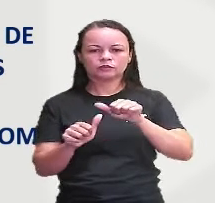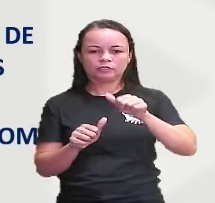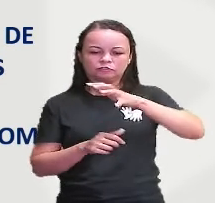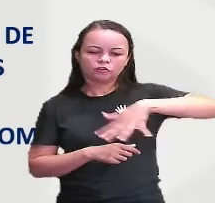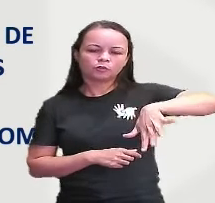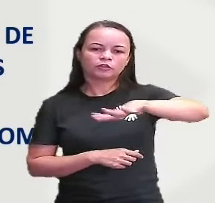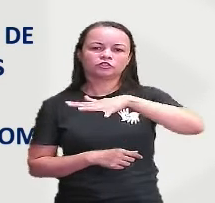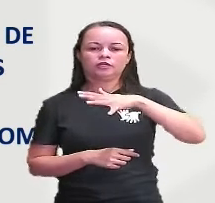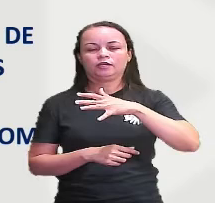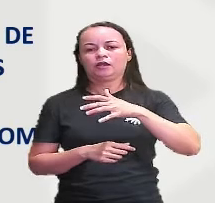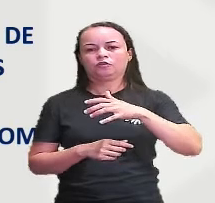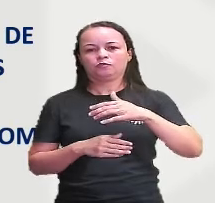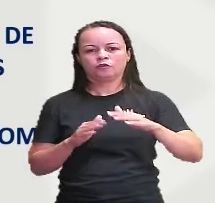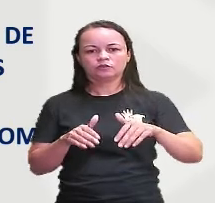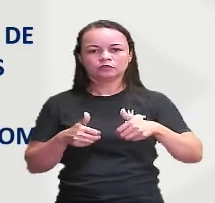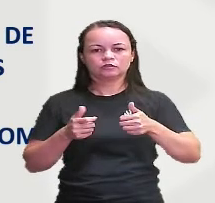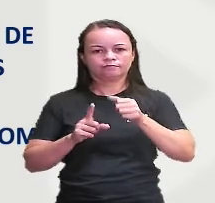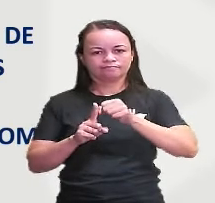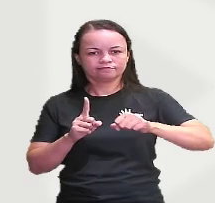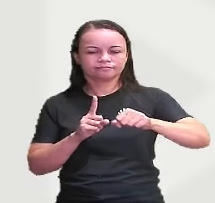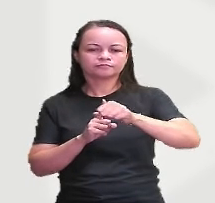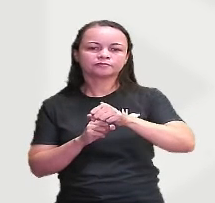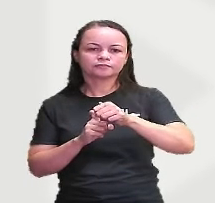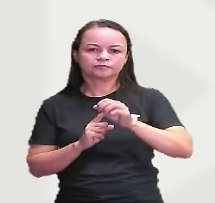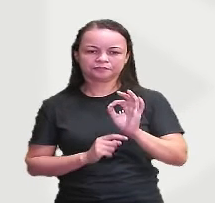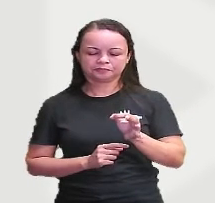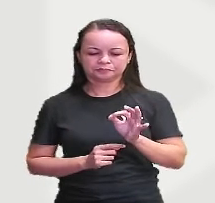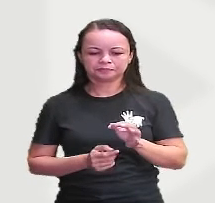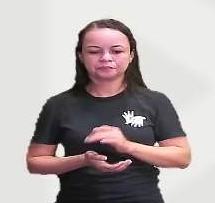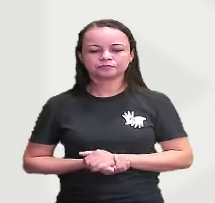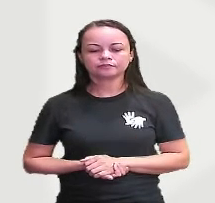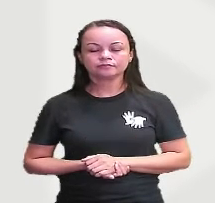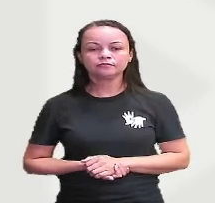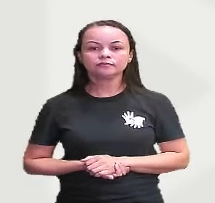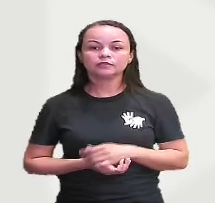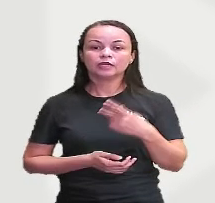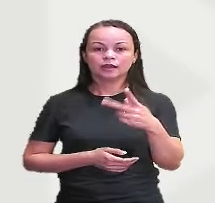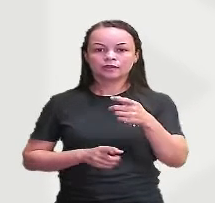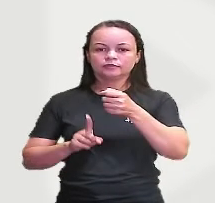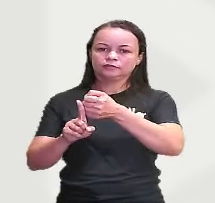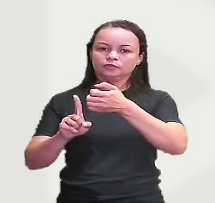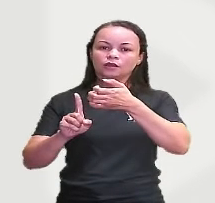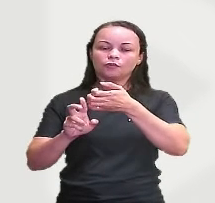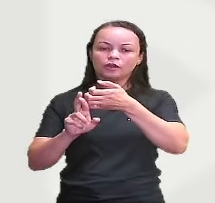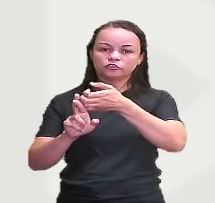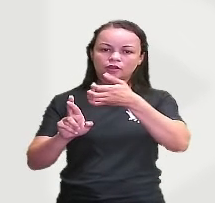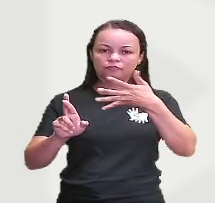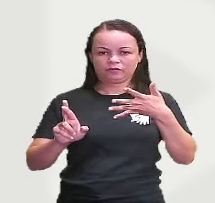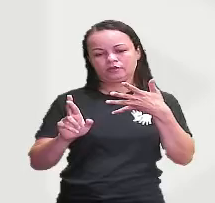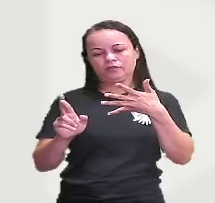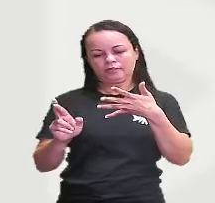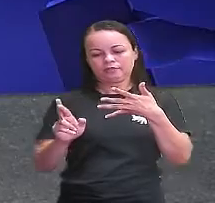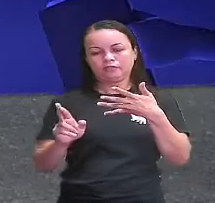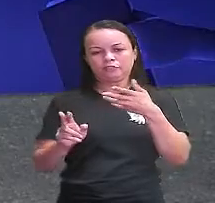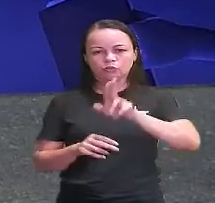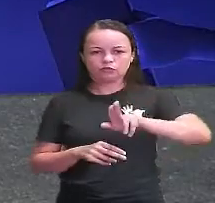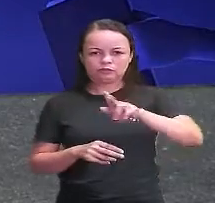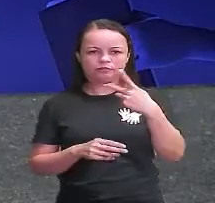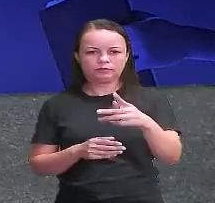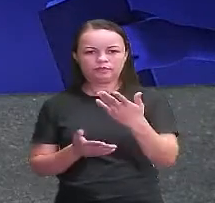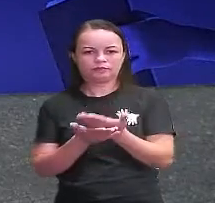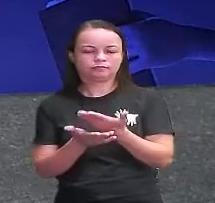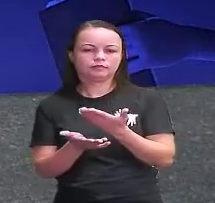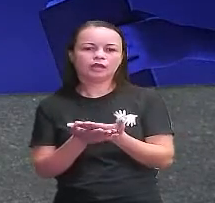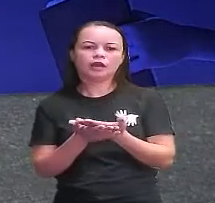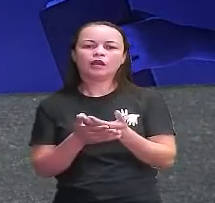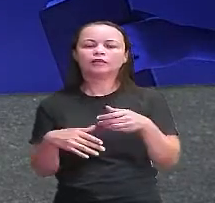nosso bem-estar social, tá certo? Portanto, essas são as referências que nós utilizamos para essa aula e eu deixo